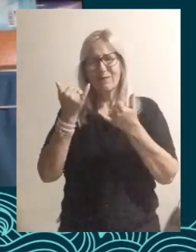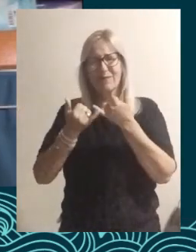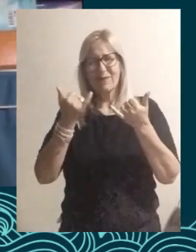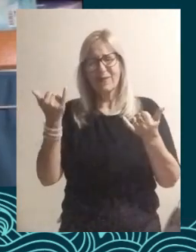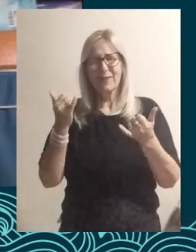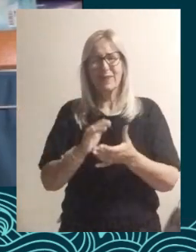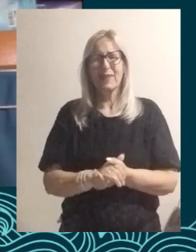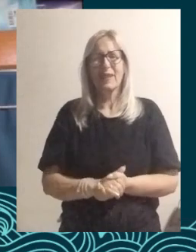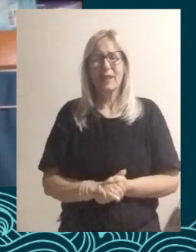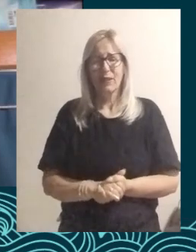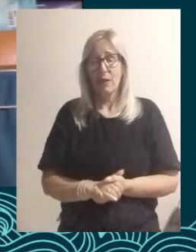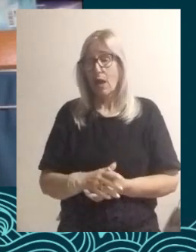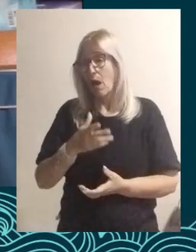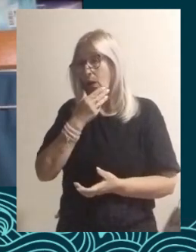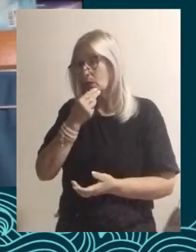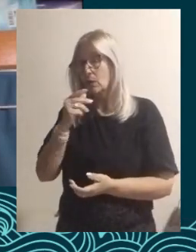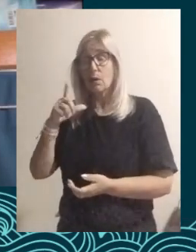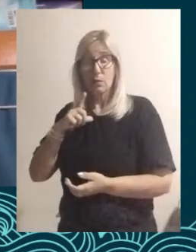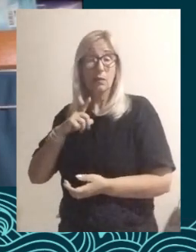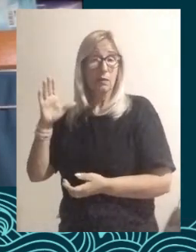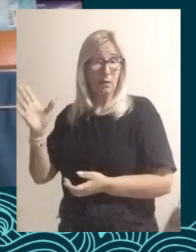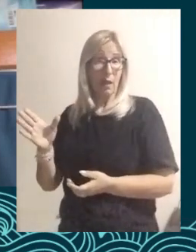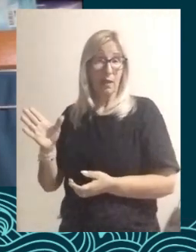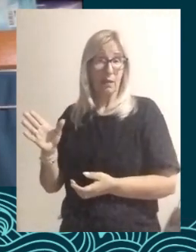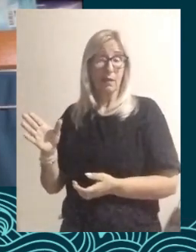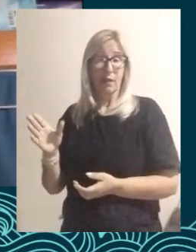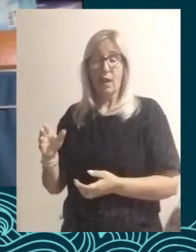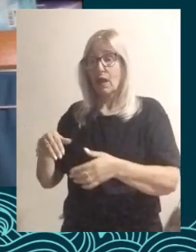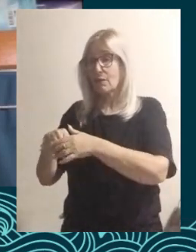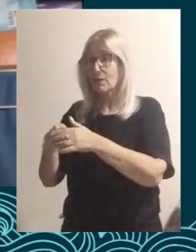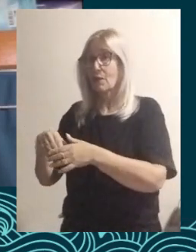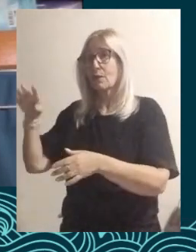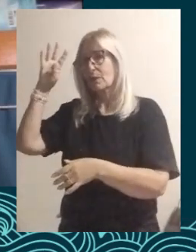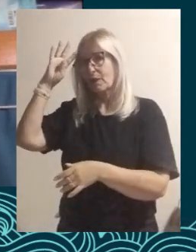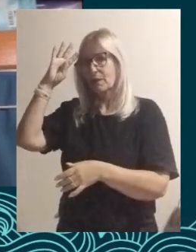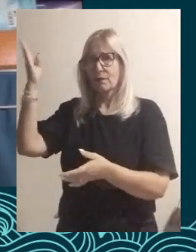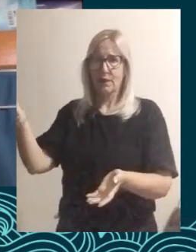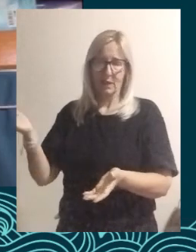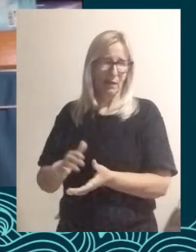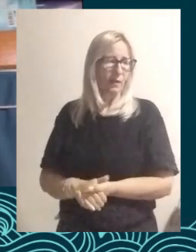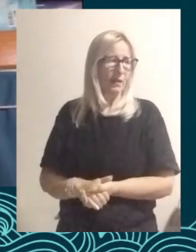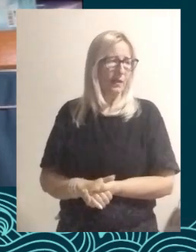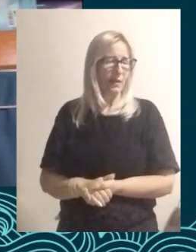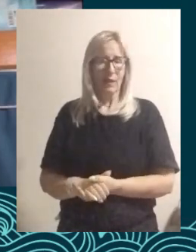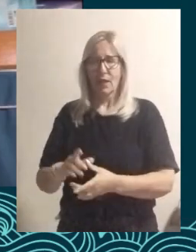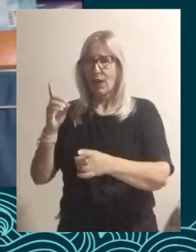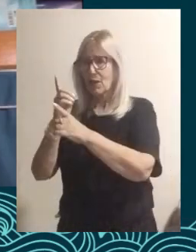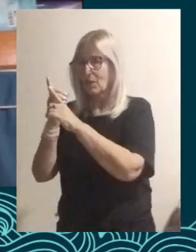de se divertir. A gente aceita muito facilmente que os homens tenham isso, né? A gente aceita muito facilmente o futebol de